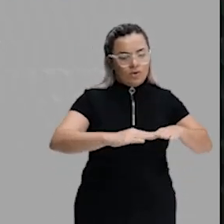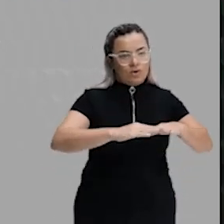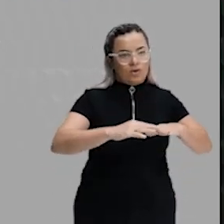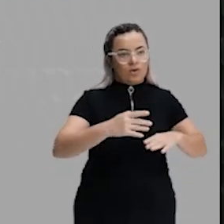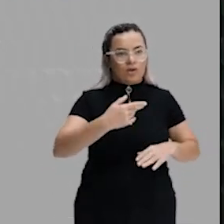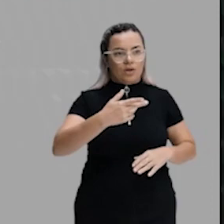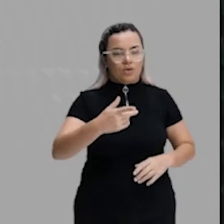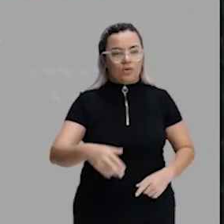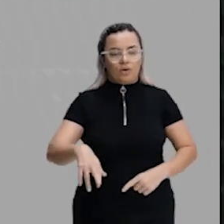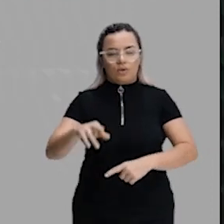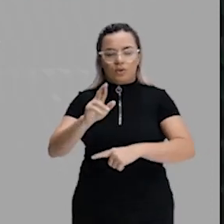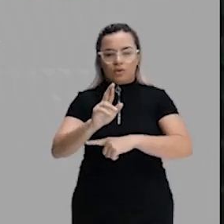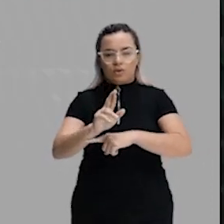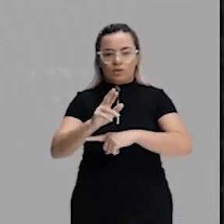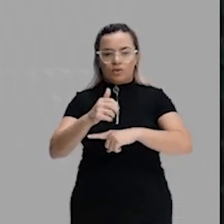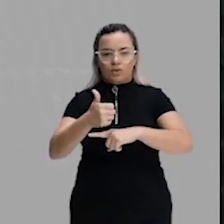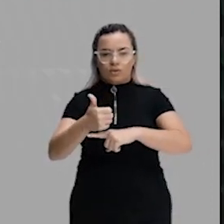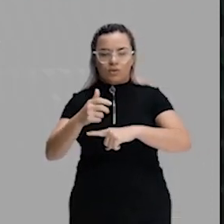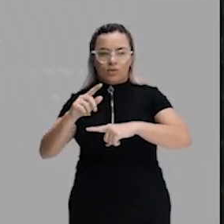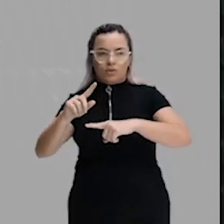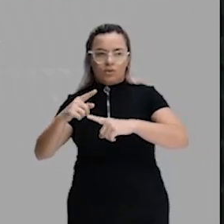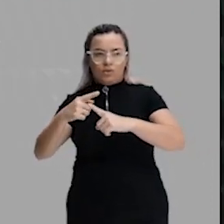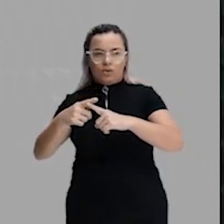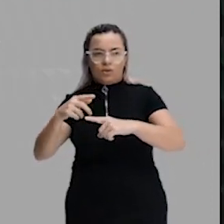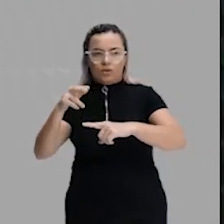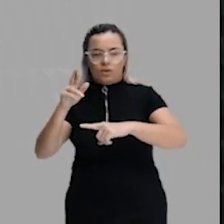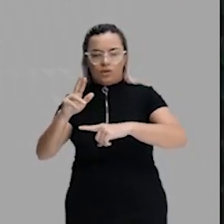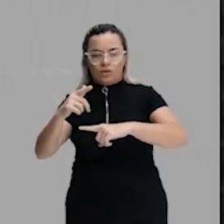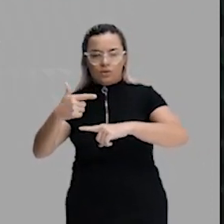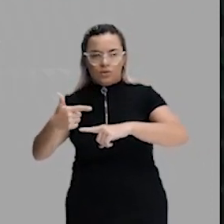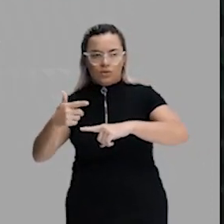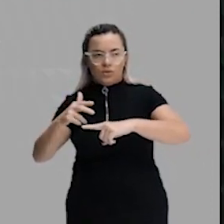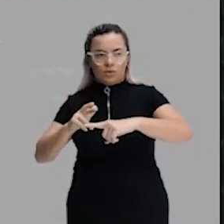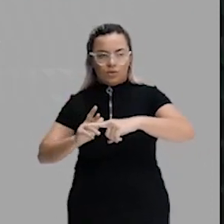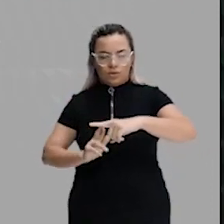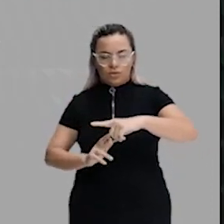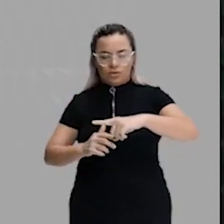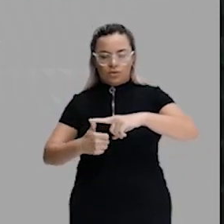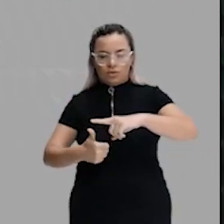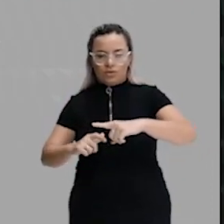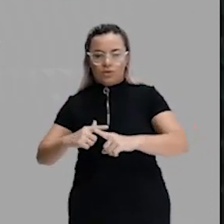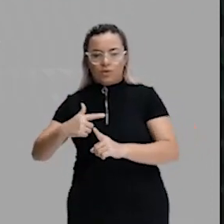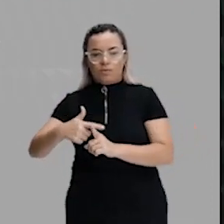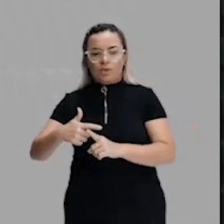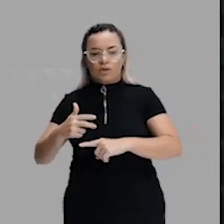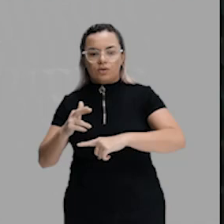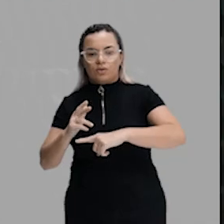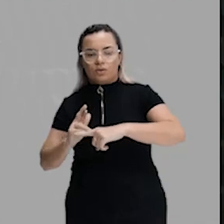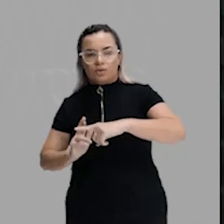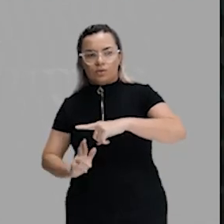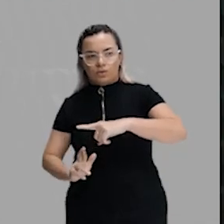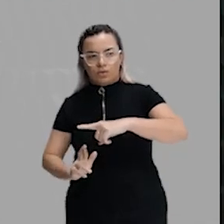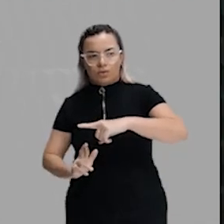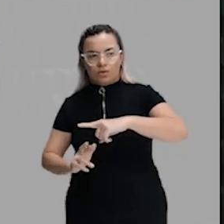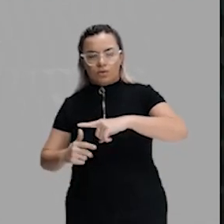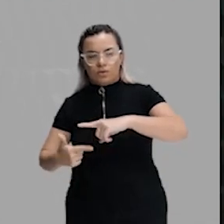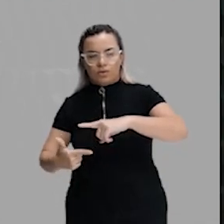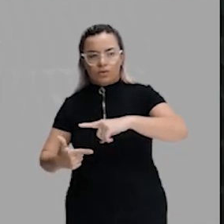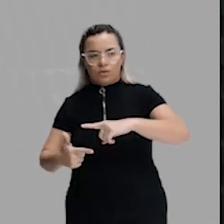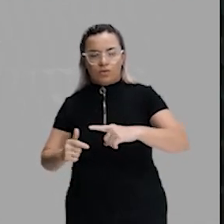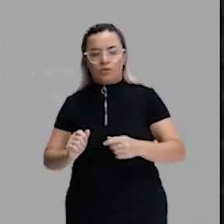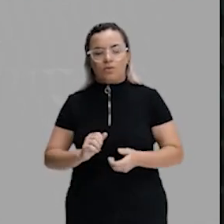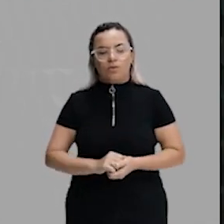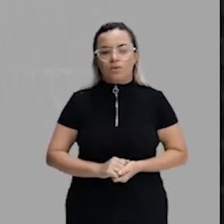dividido pela soma dos resistores. Certo? Bom, para uma associação mista,